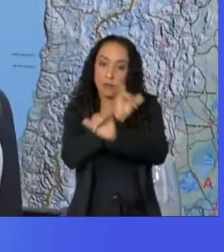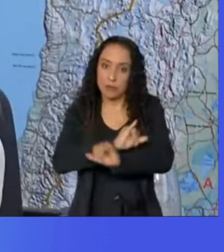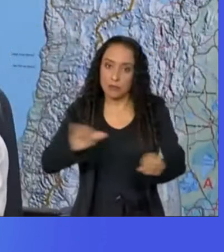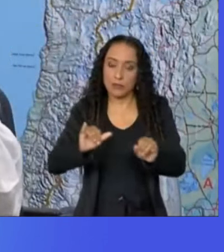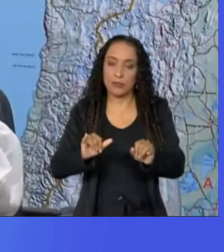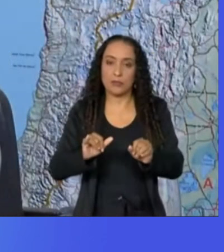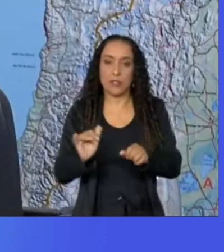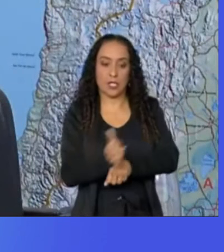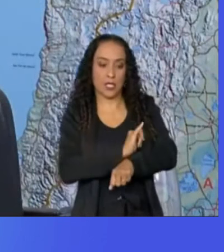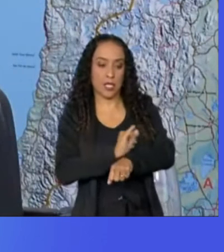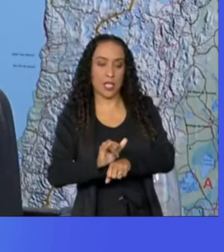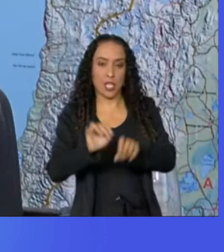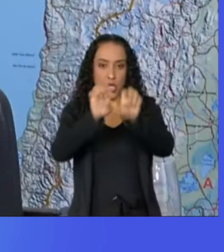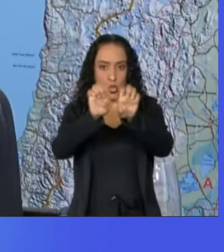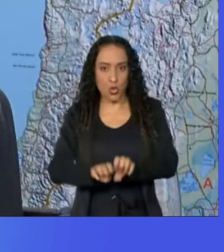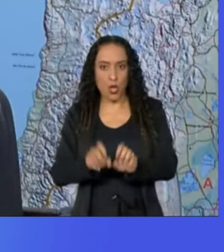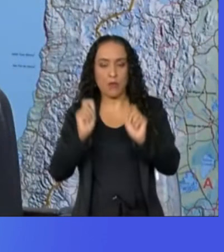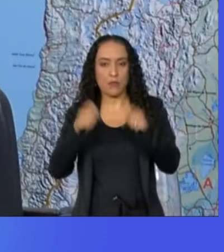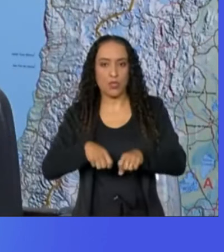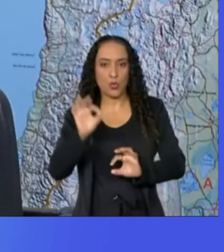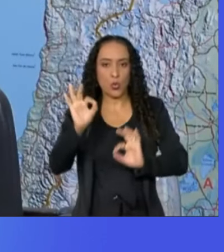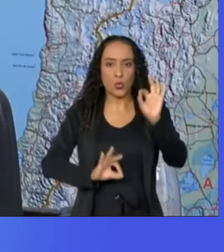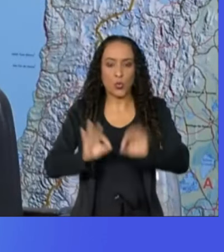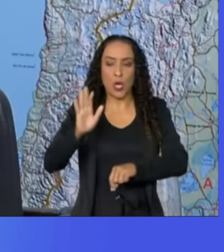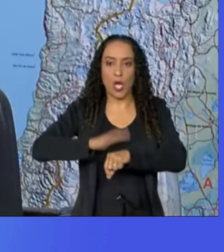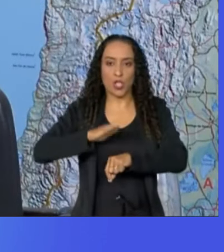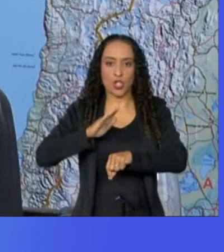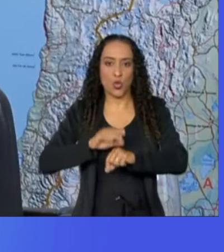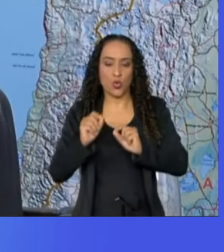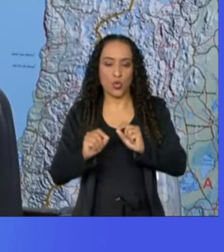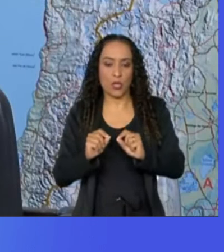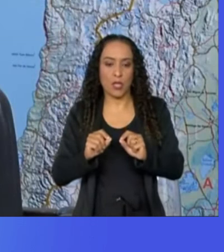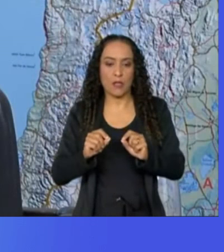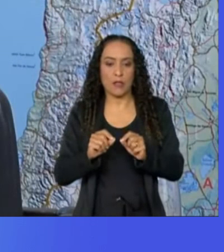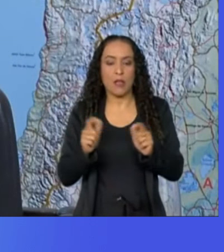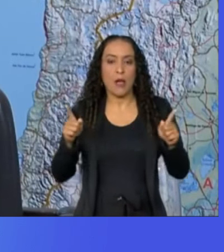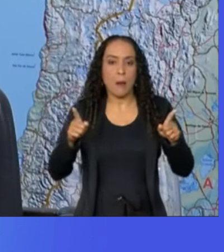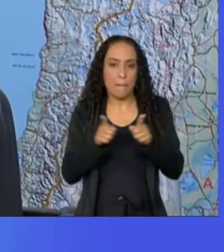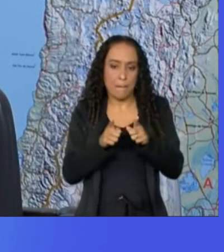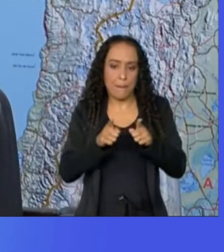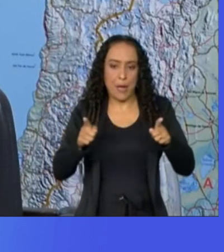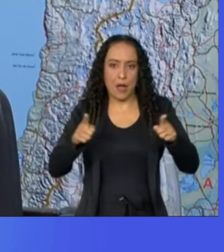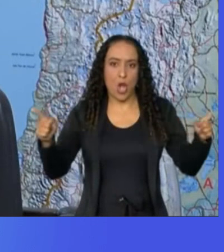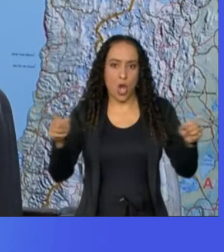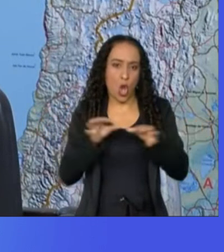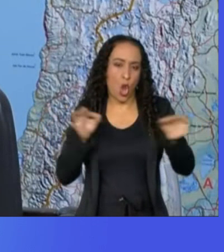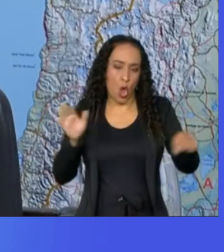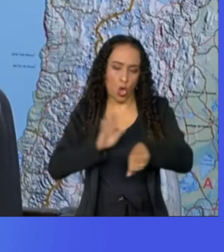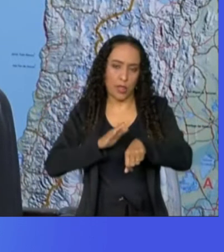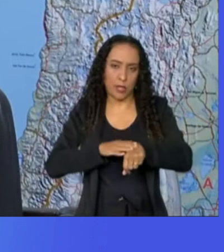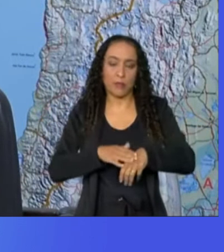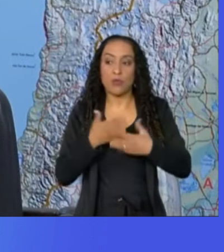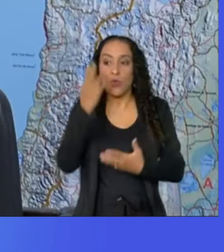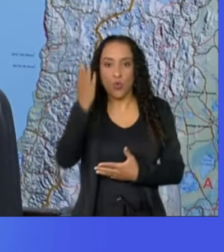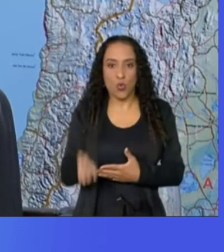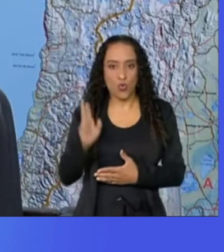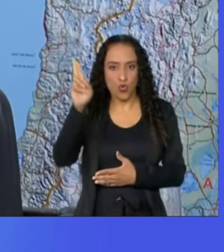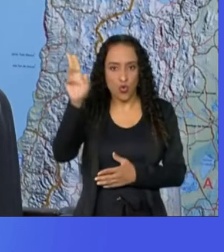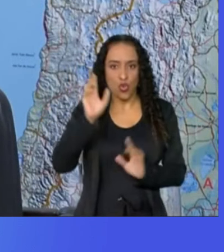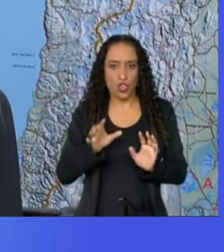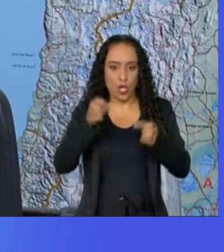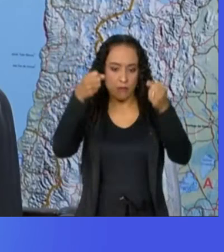estruturantes que podem ser ordenadas em ações de curto médio e longo prazo o senhor definiu